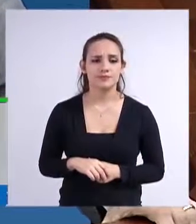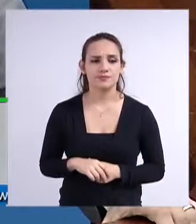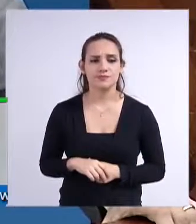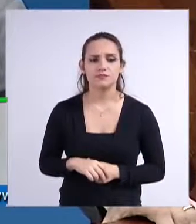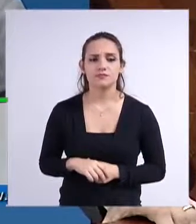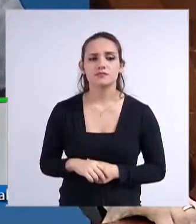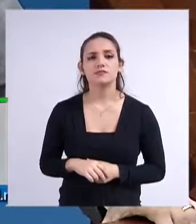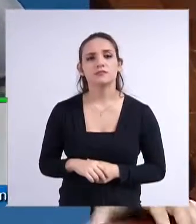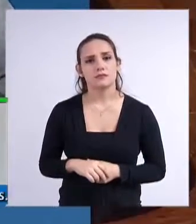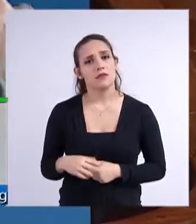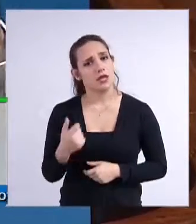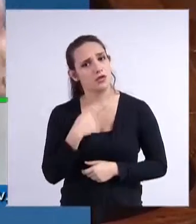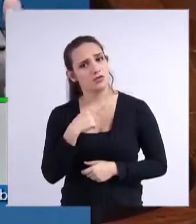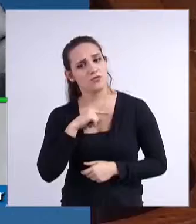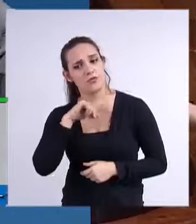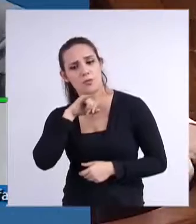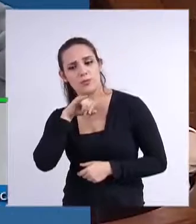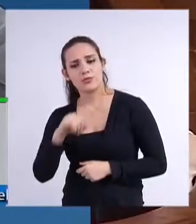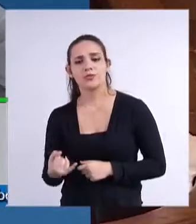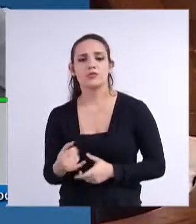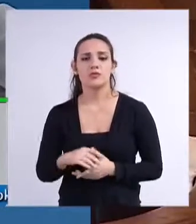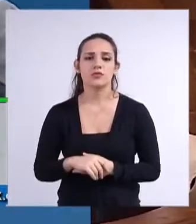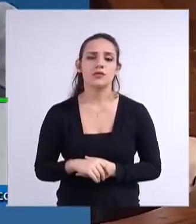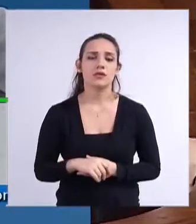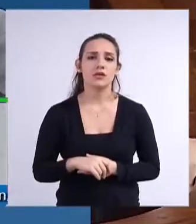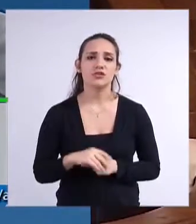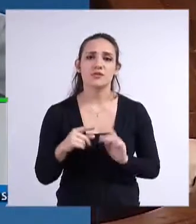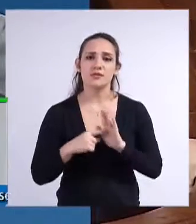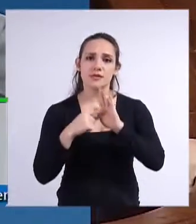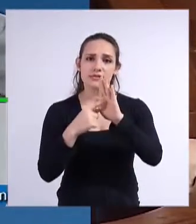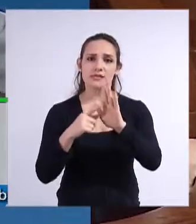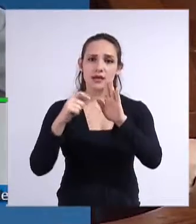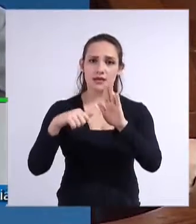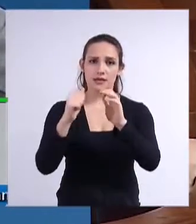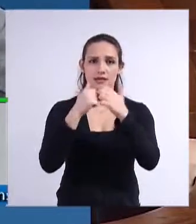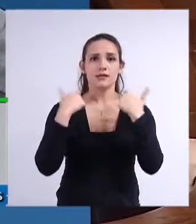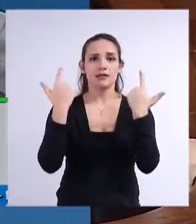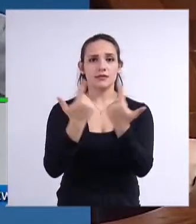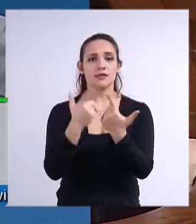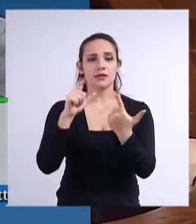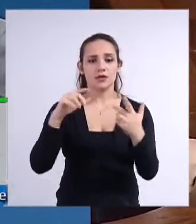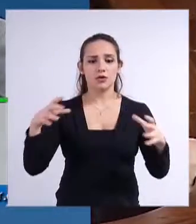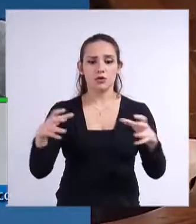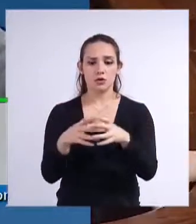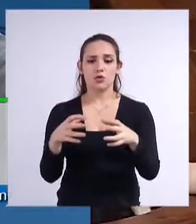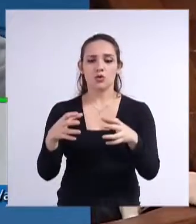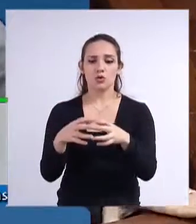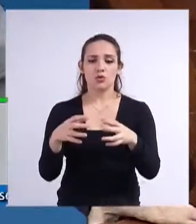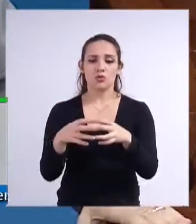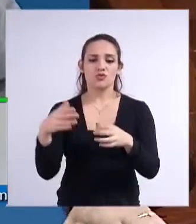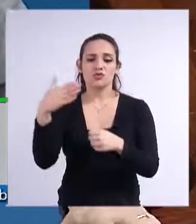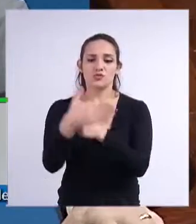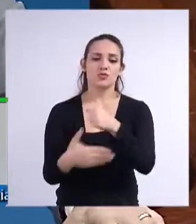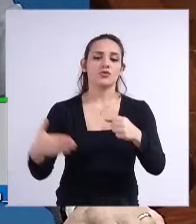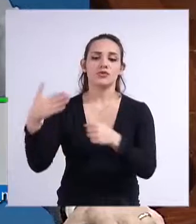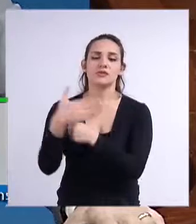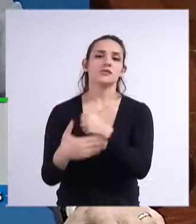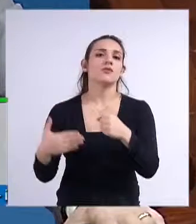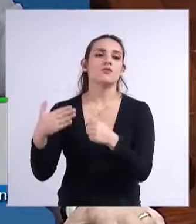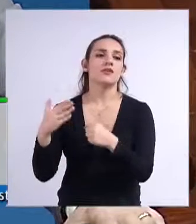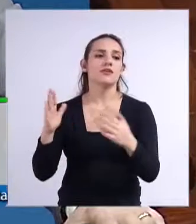Tive a oportunidade de propor nessa Casa de Leis a Frente Parlamentar de